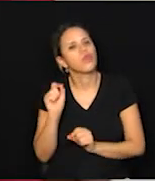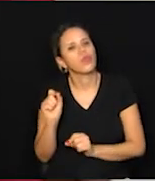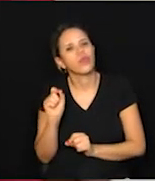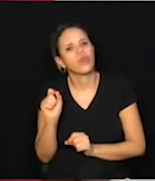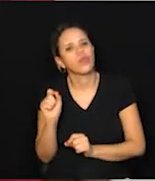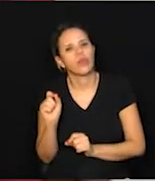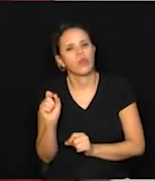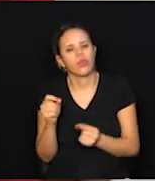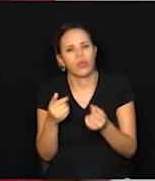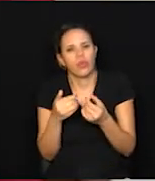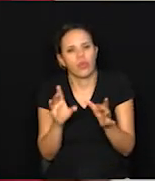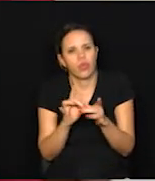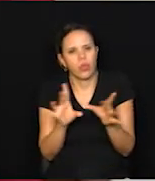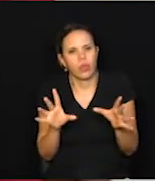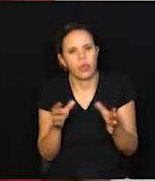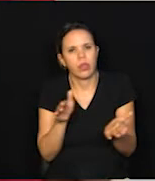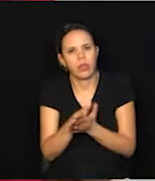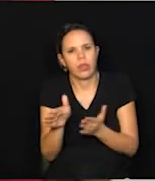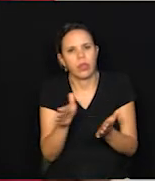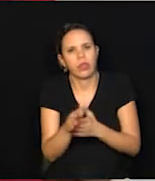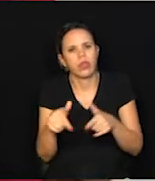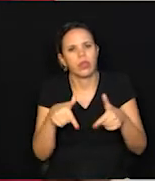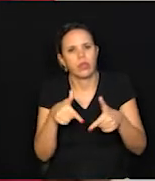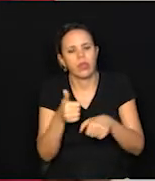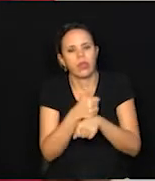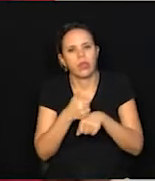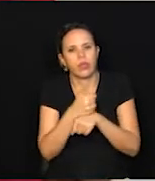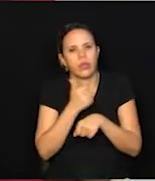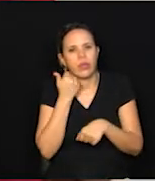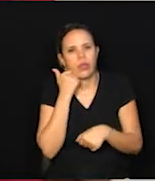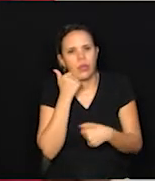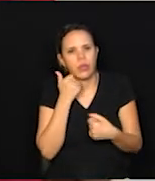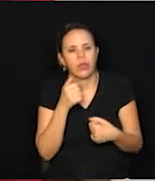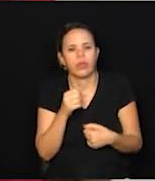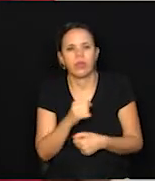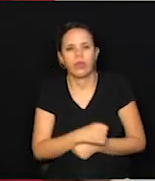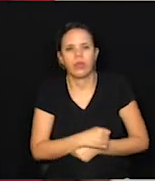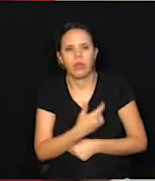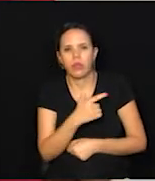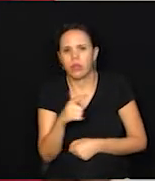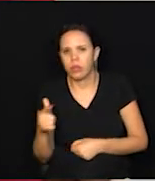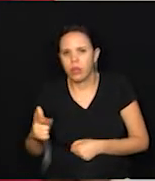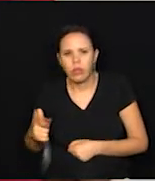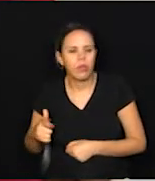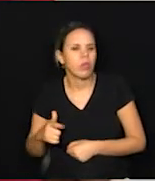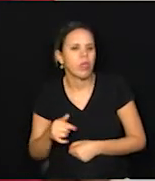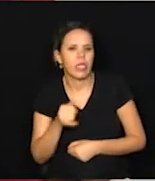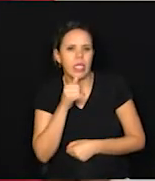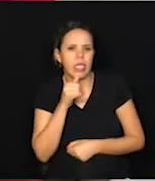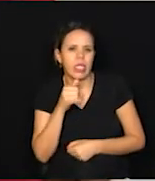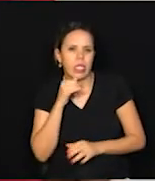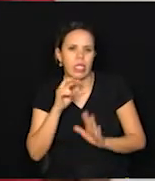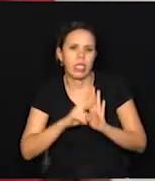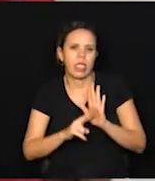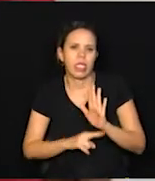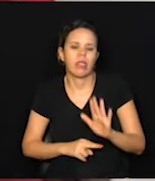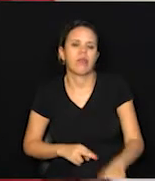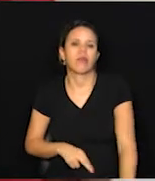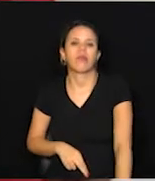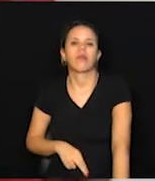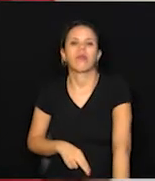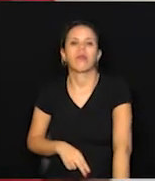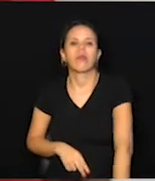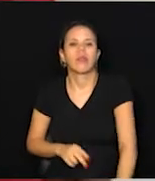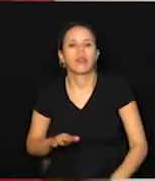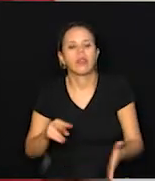foi permitir a publicação de trabalhos científicos sem o processo, sem o crivo do chamado peer review, que é